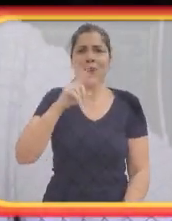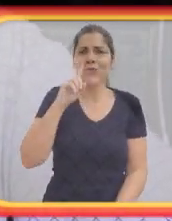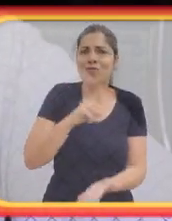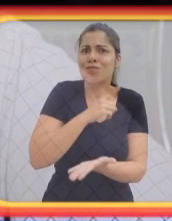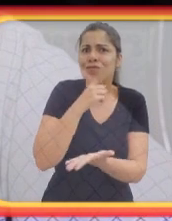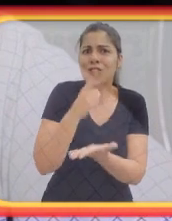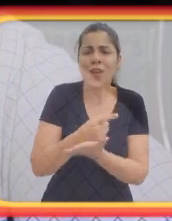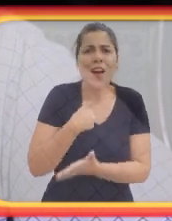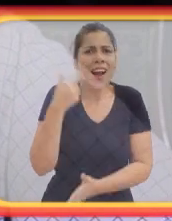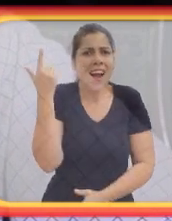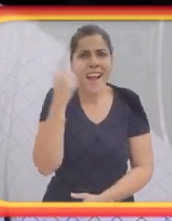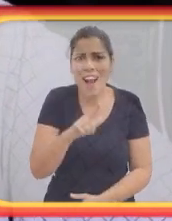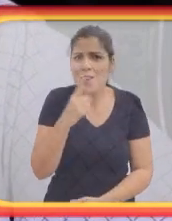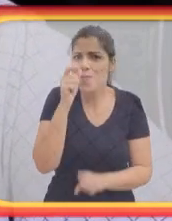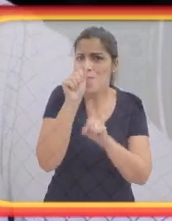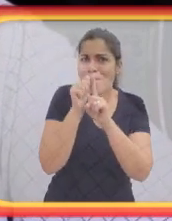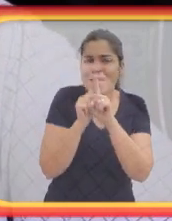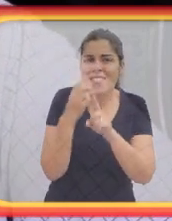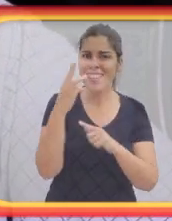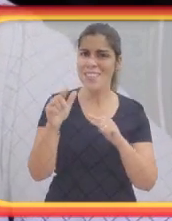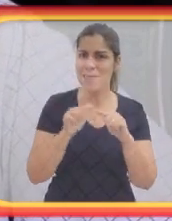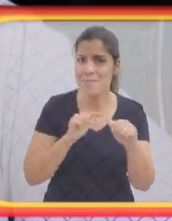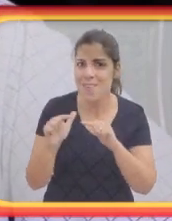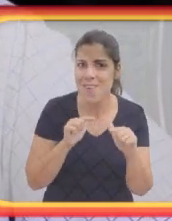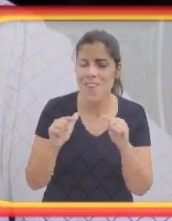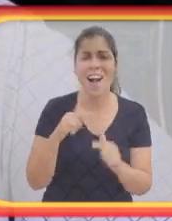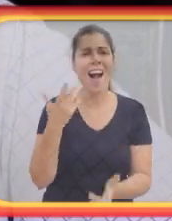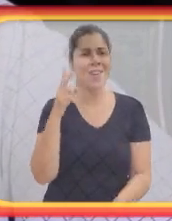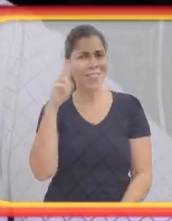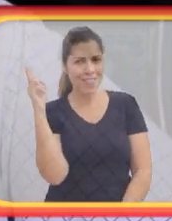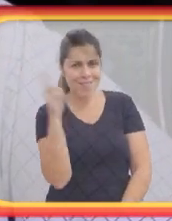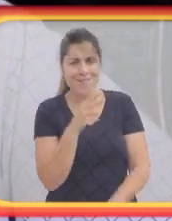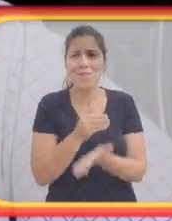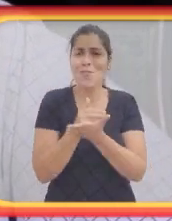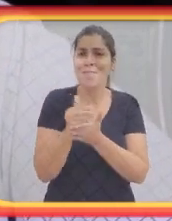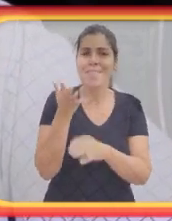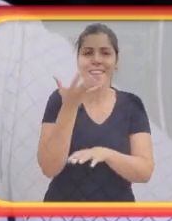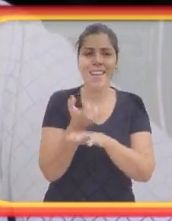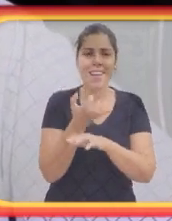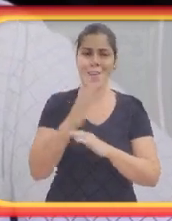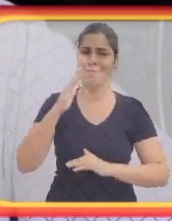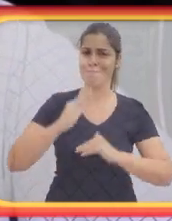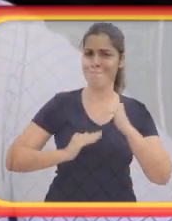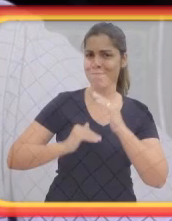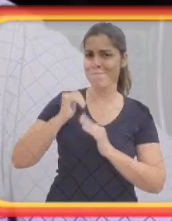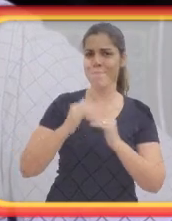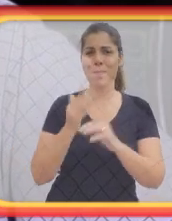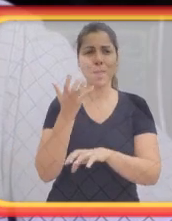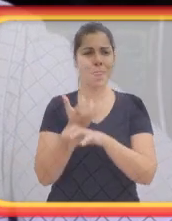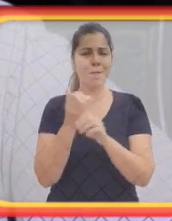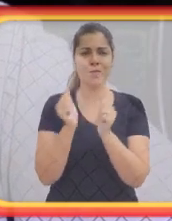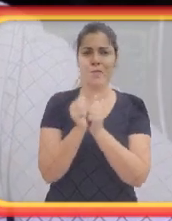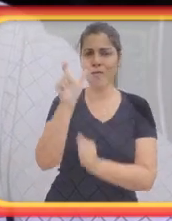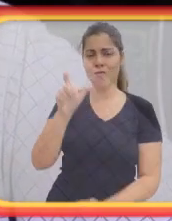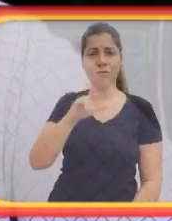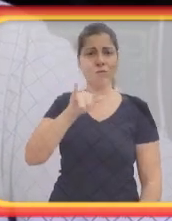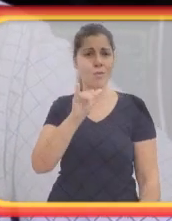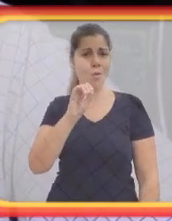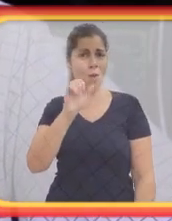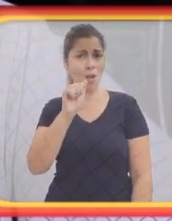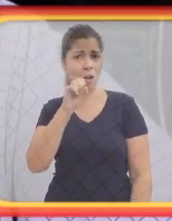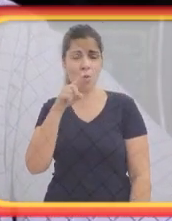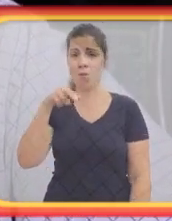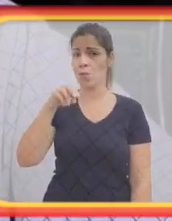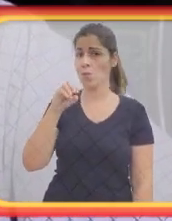comecei a fazer, meu Deus, ganhava por dia o que eu não ganhava em 3 empregos por mês, ganhava mais por dia o que eu